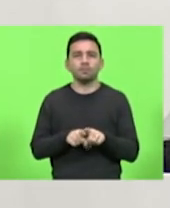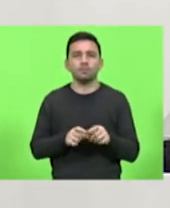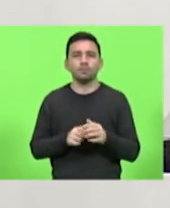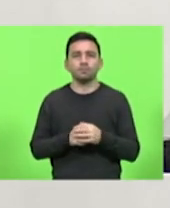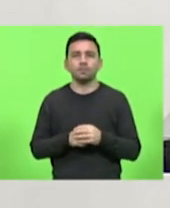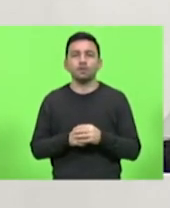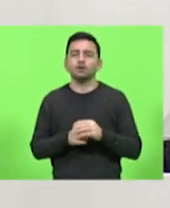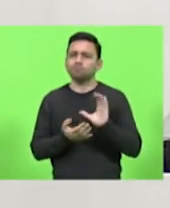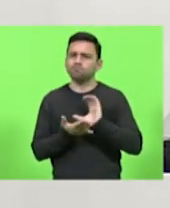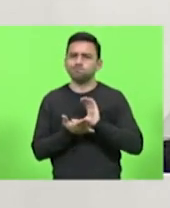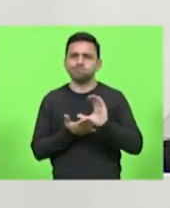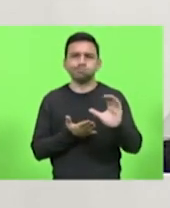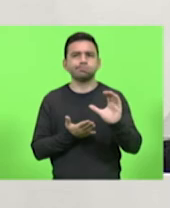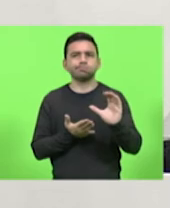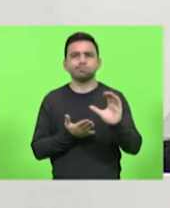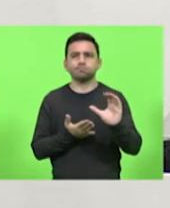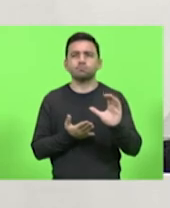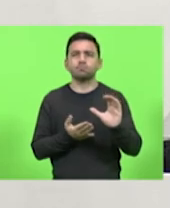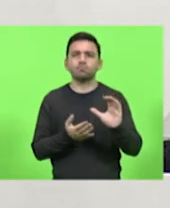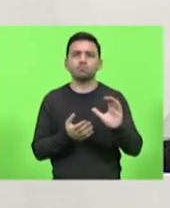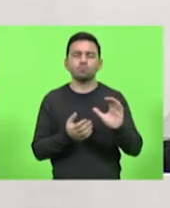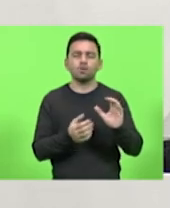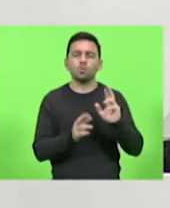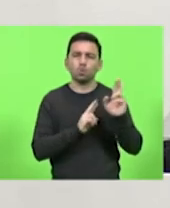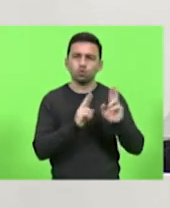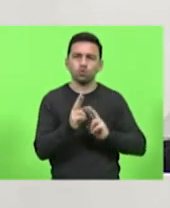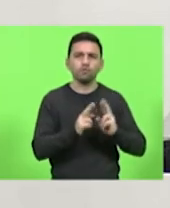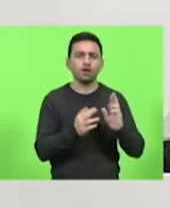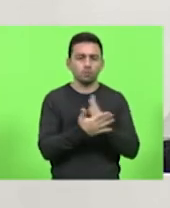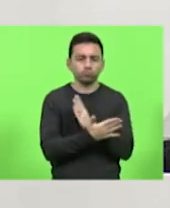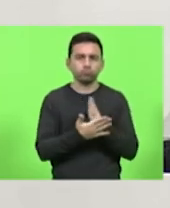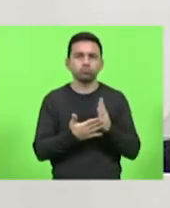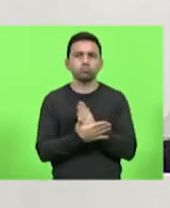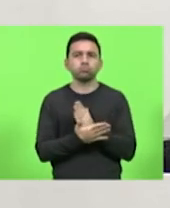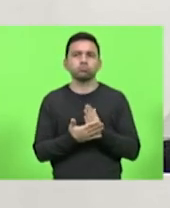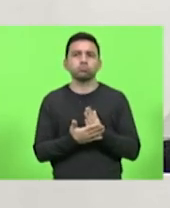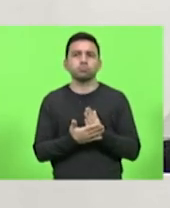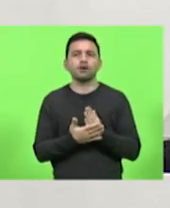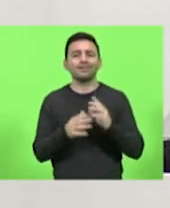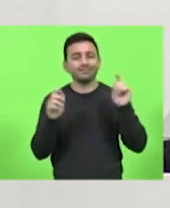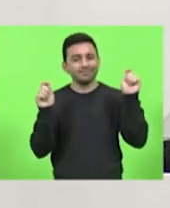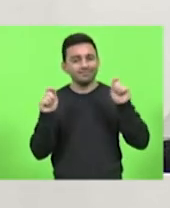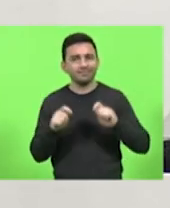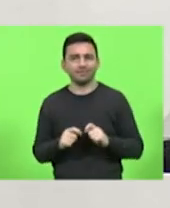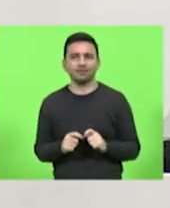e ao mesmo tempo investimentos em determinadas rodovias para permitir